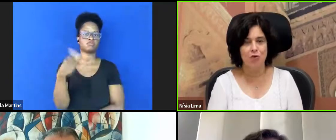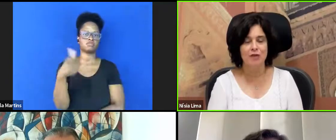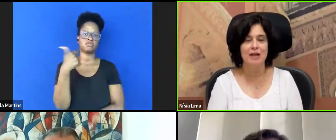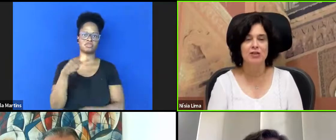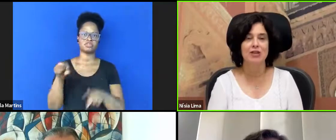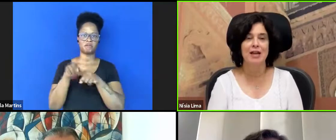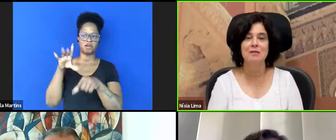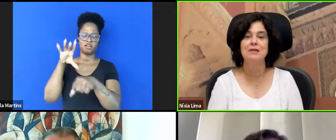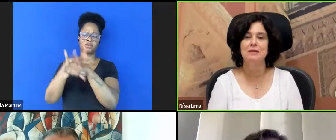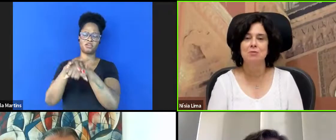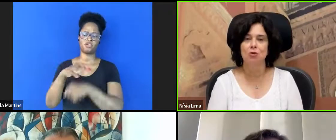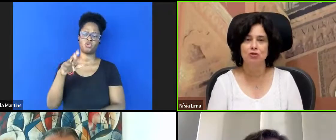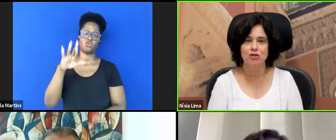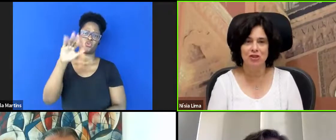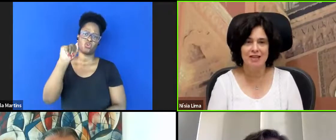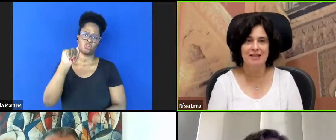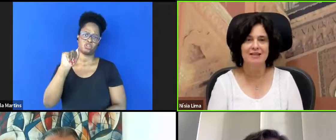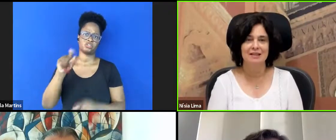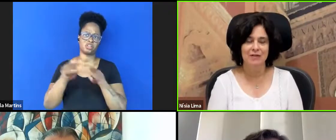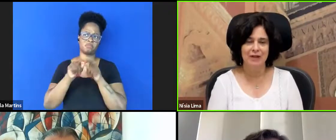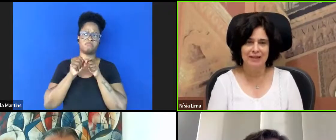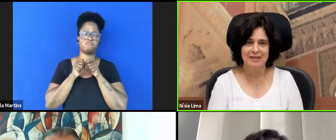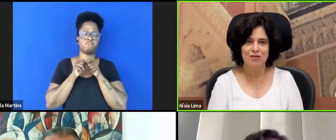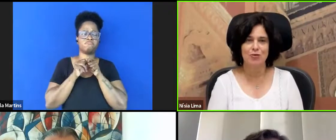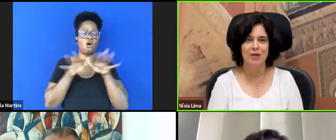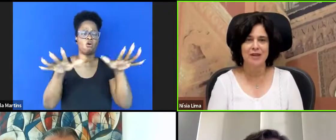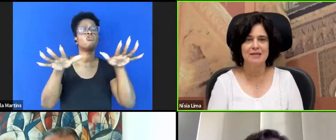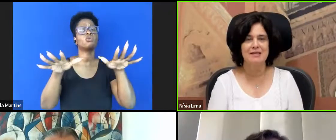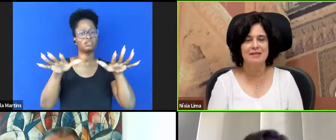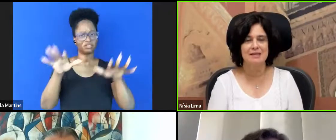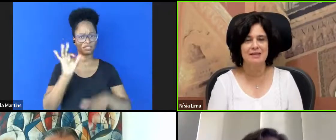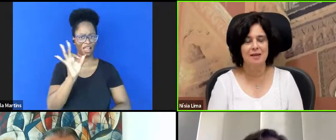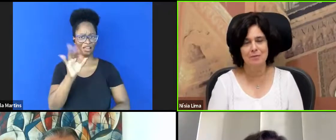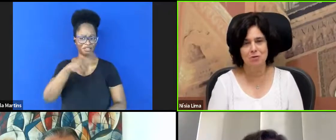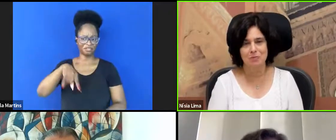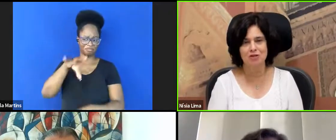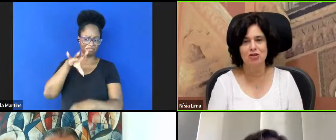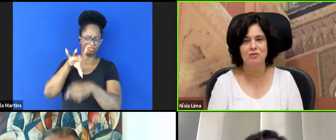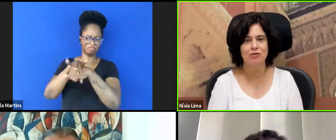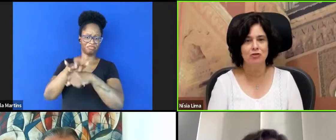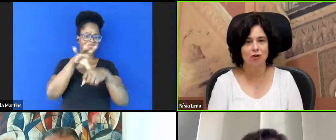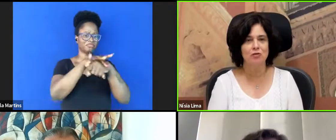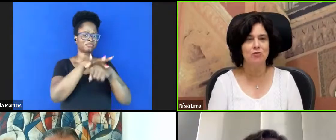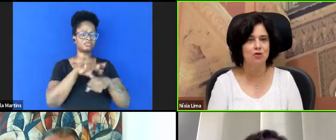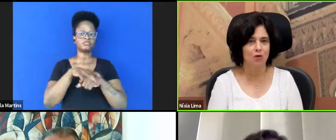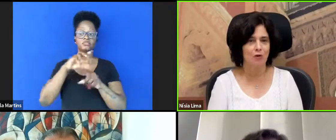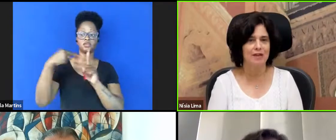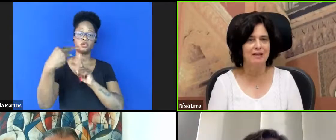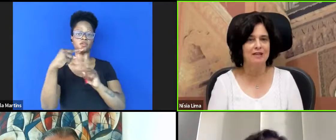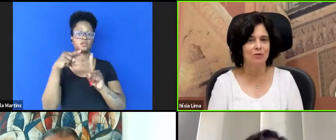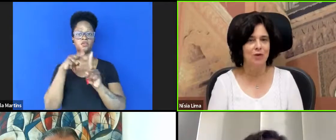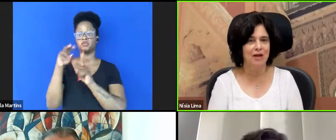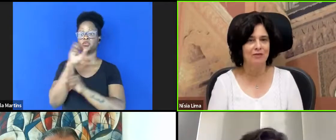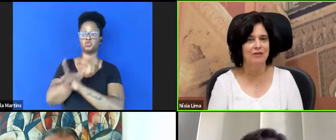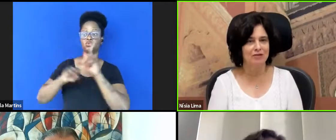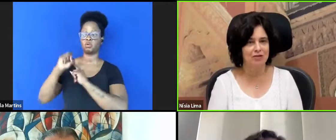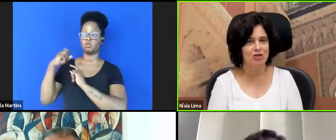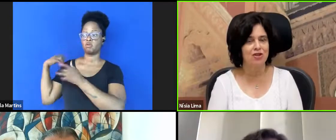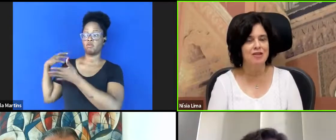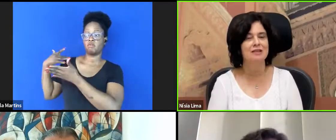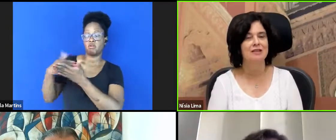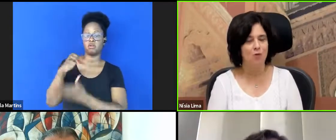doenças crônicas, da epidemiologia, né, dessas doenças e da perspectiva sócio-histórica que